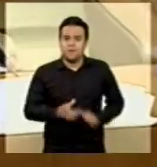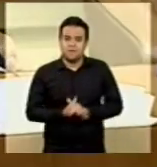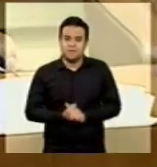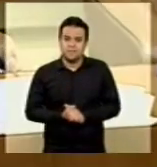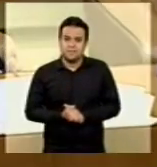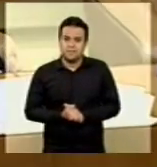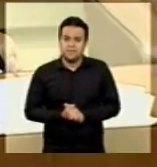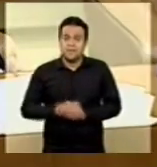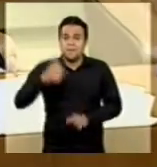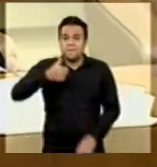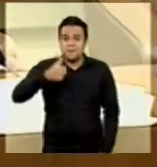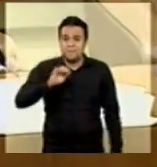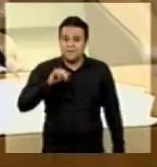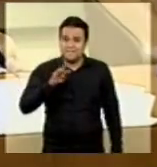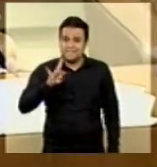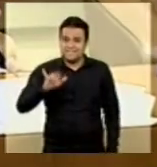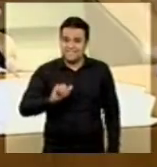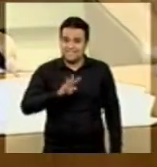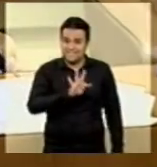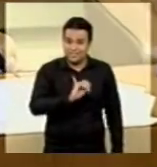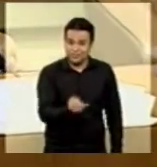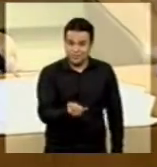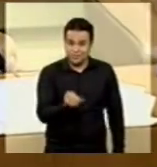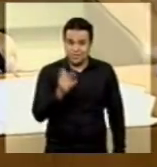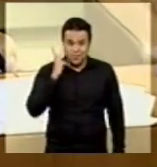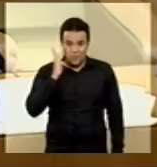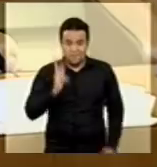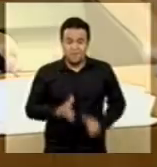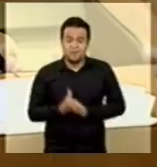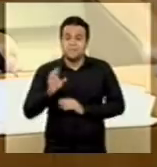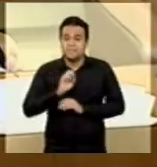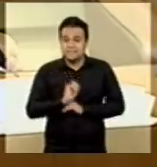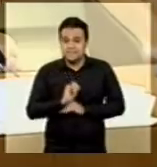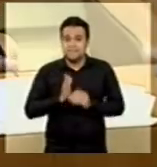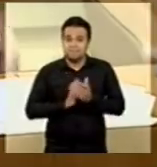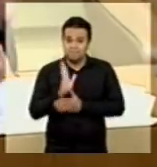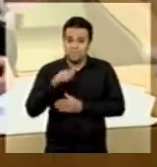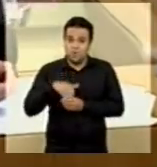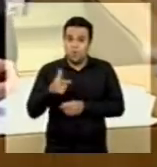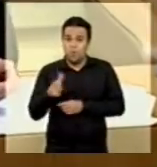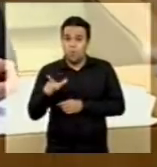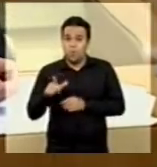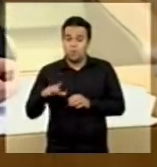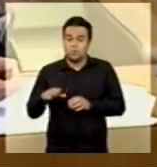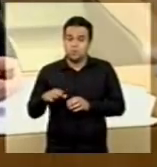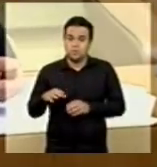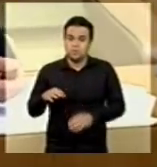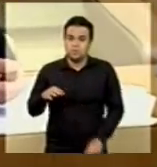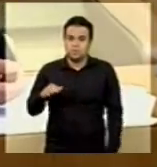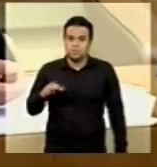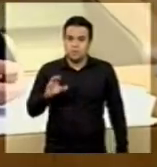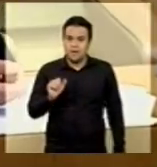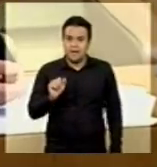magistratura, primeira instância. E, por acaso, eleito para um outro cargo, não atrai, considerado aquele